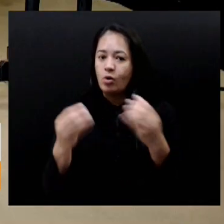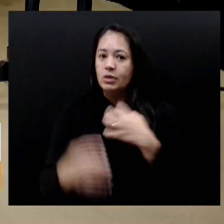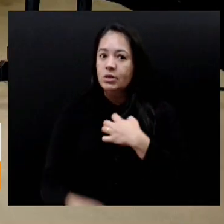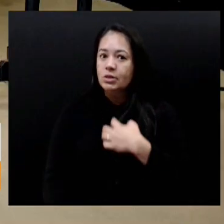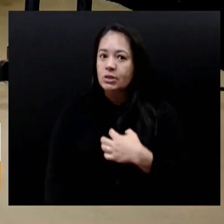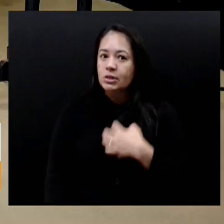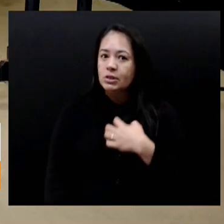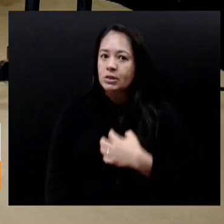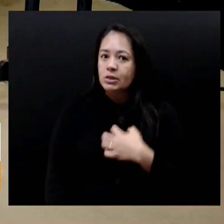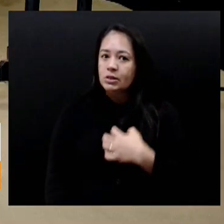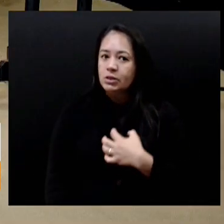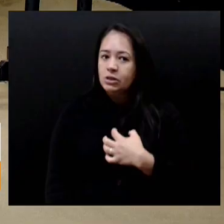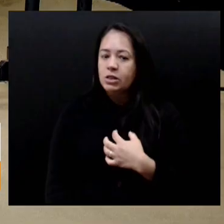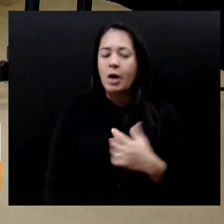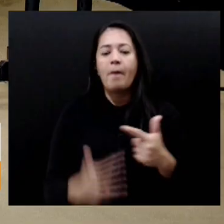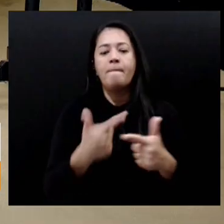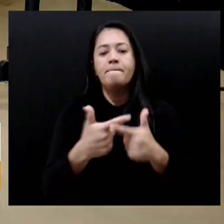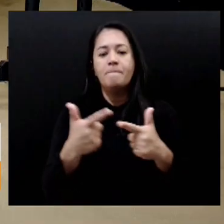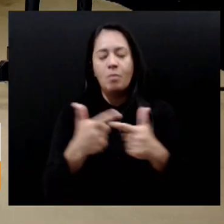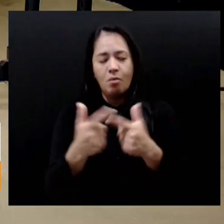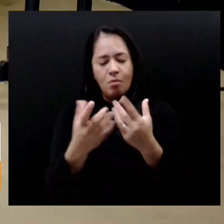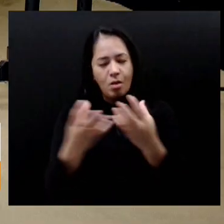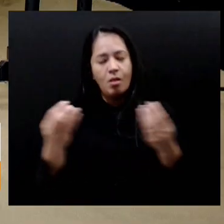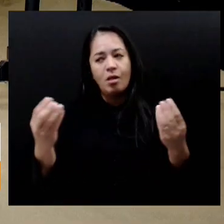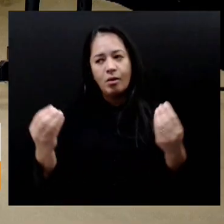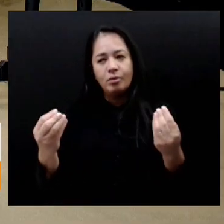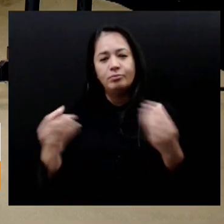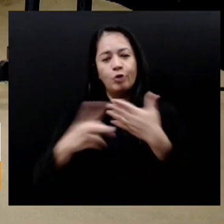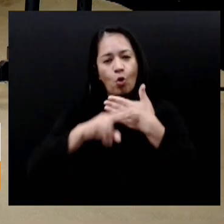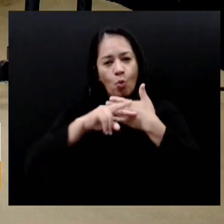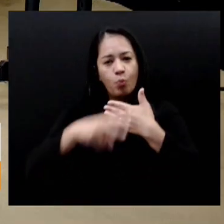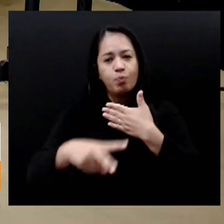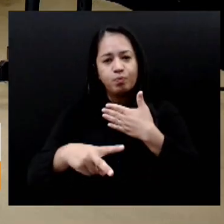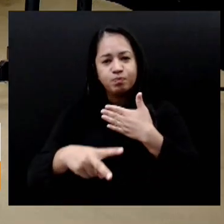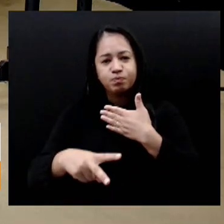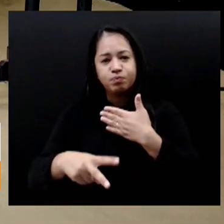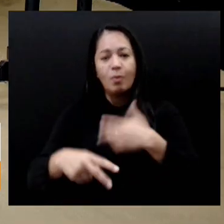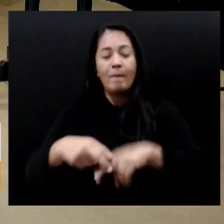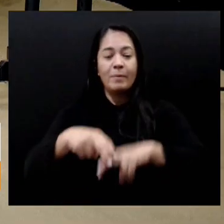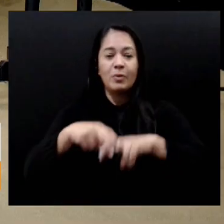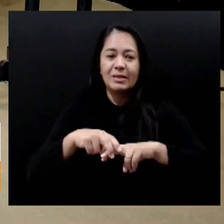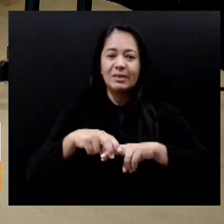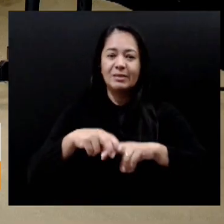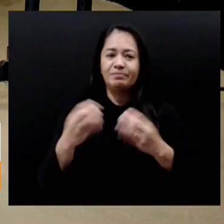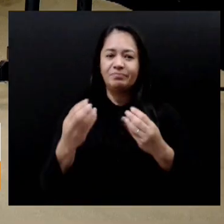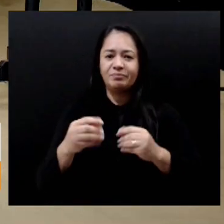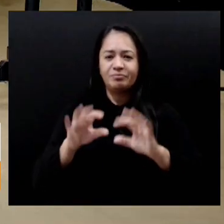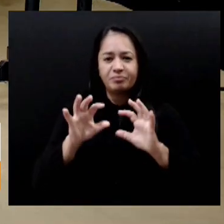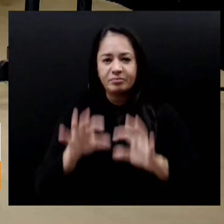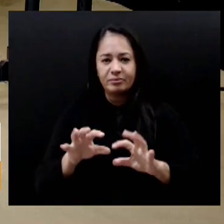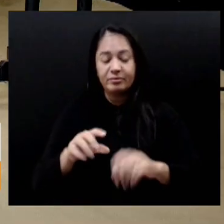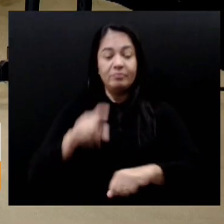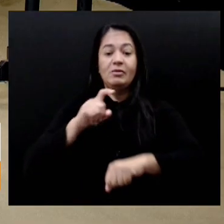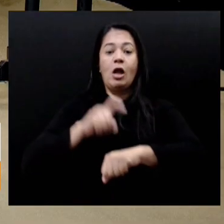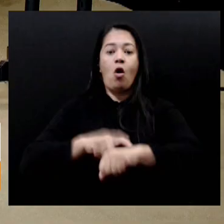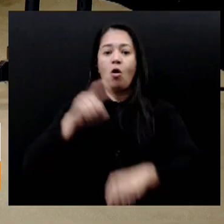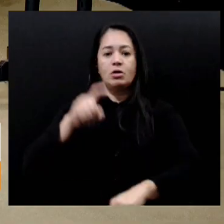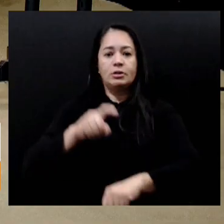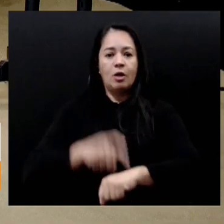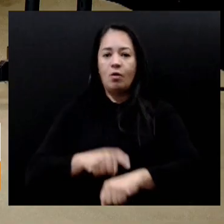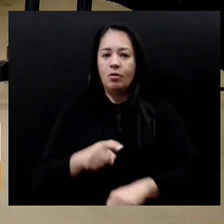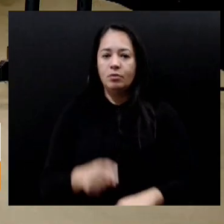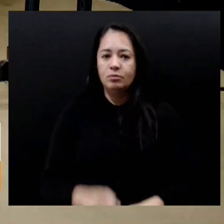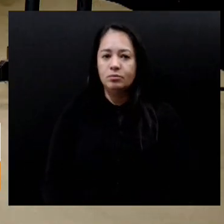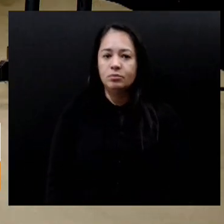muitos problemas consequentes que vêm dessa situação do imediatismo, né? Sim. Imediatismo, a